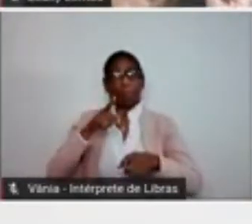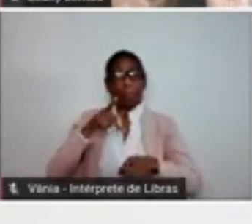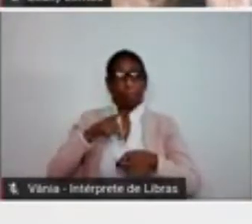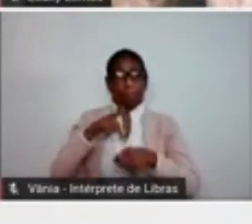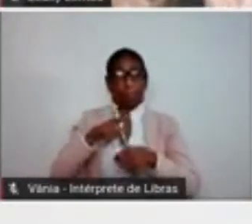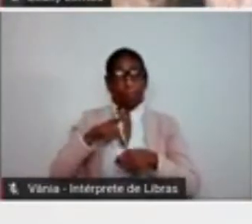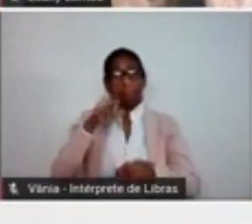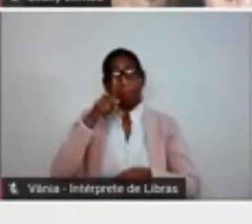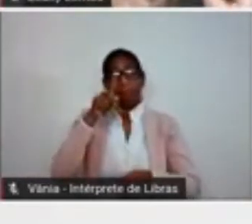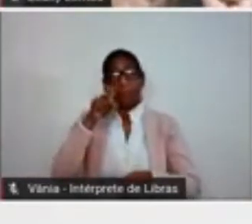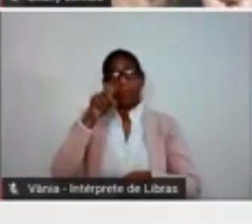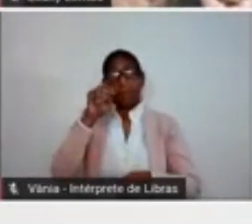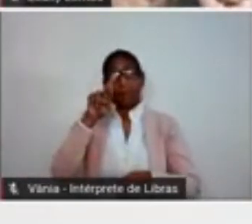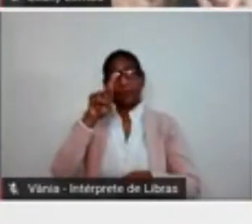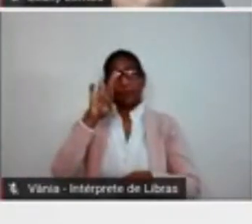borracha e plástico. Nós